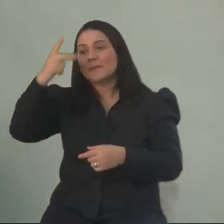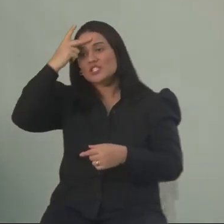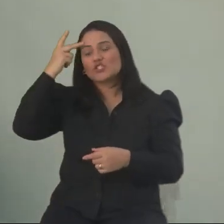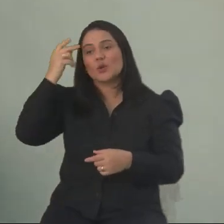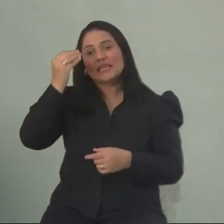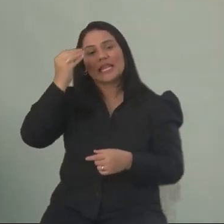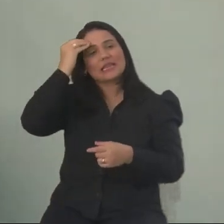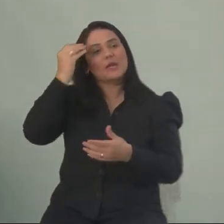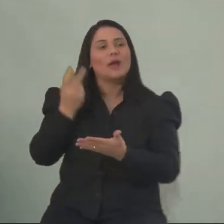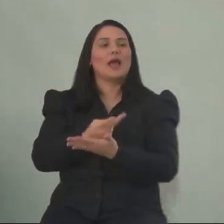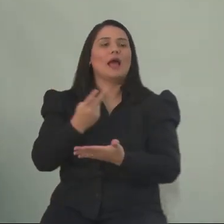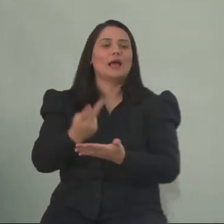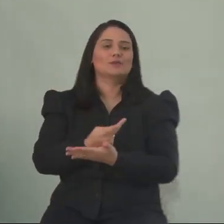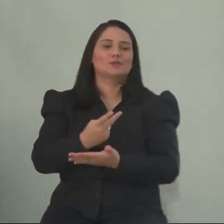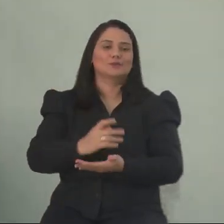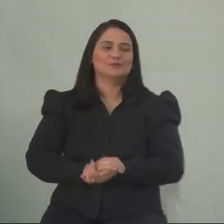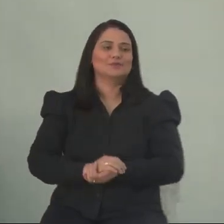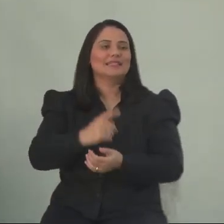Quem nunca, né?